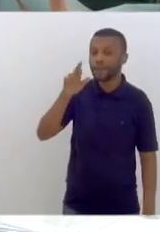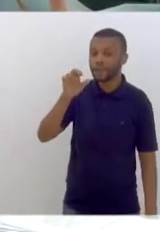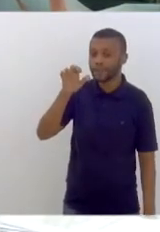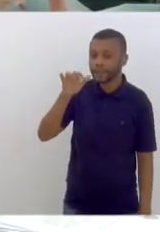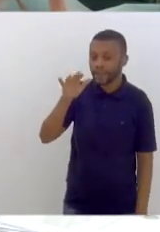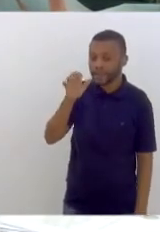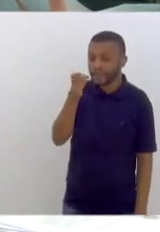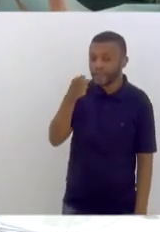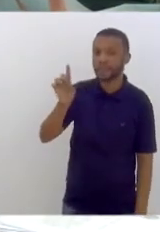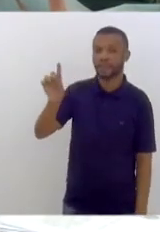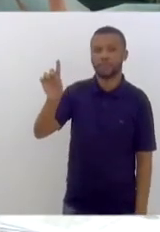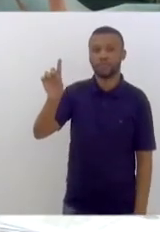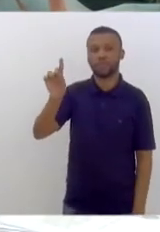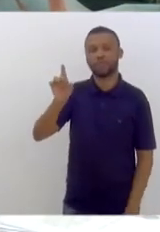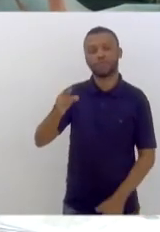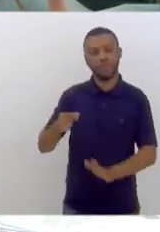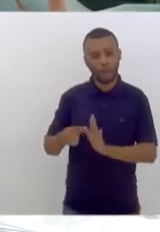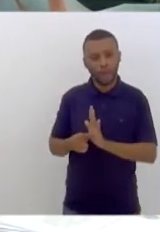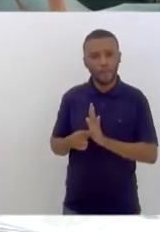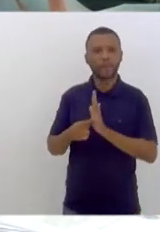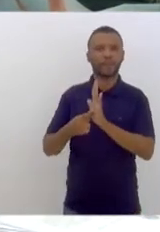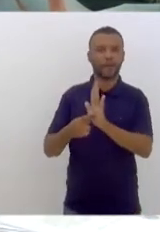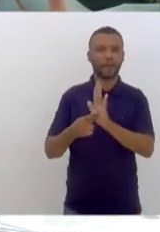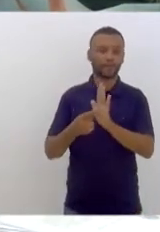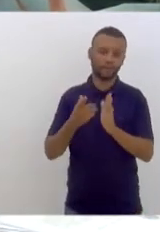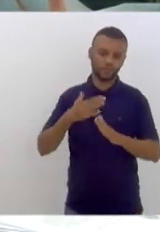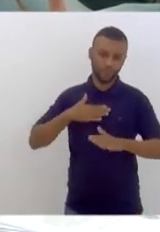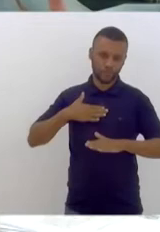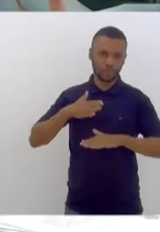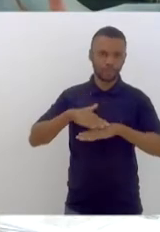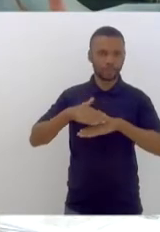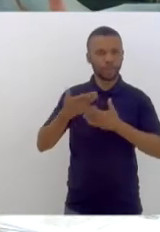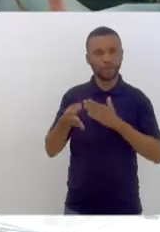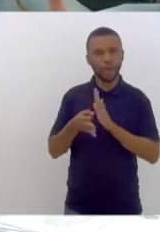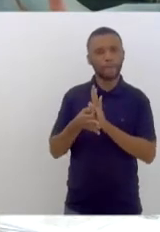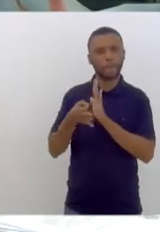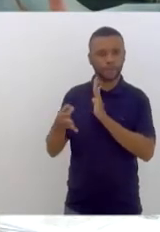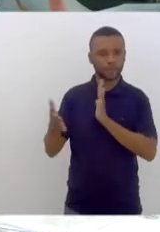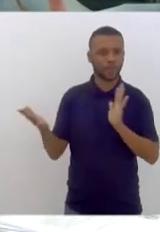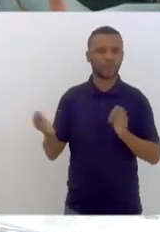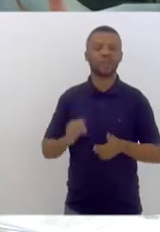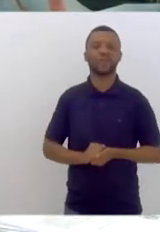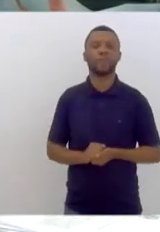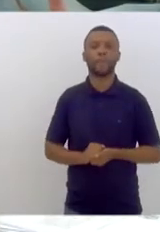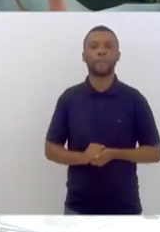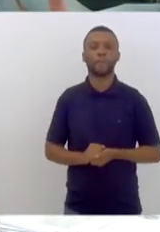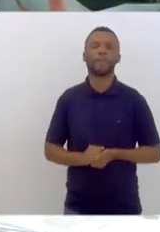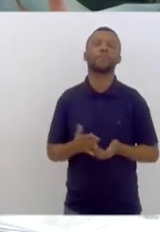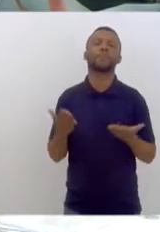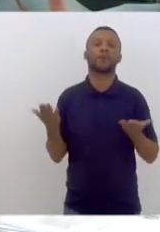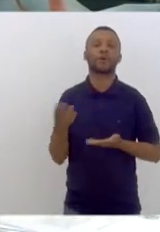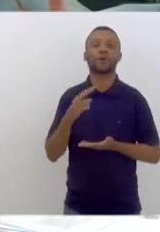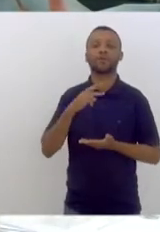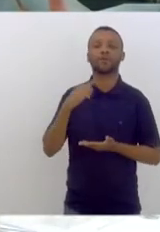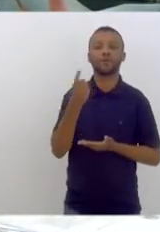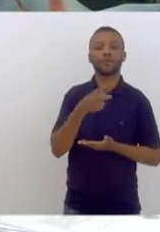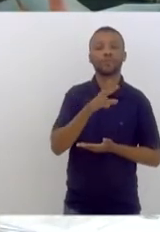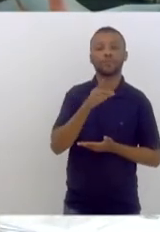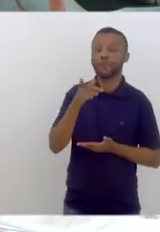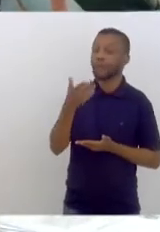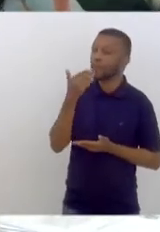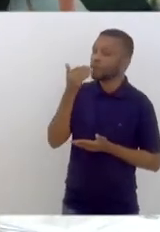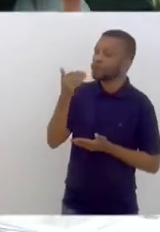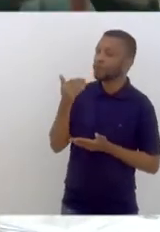que foi apresentada por mim. Nós vamos pegar agora o número com a Vera,